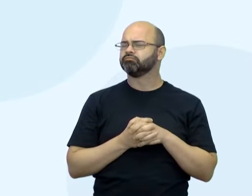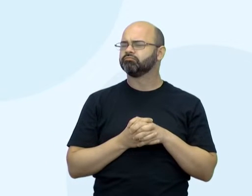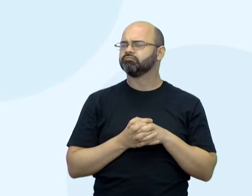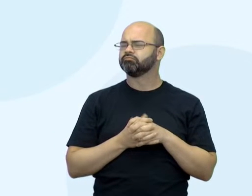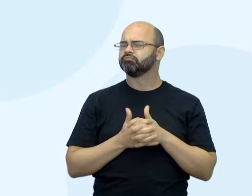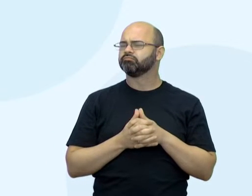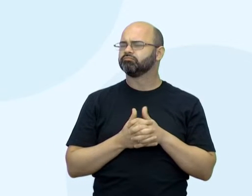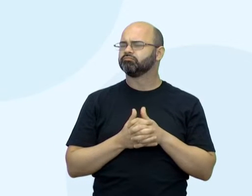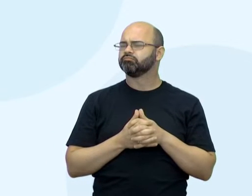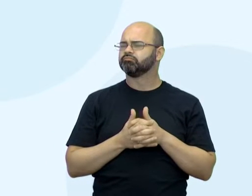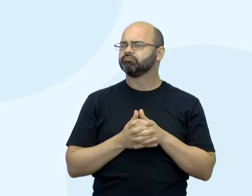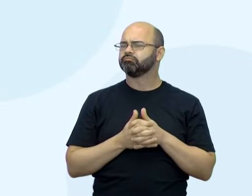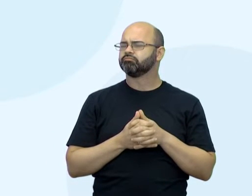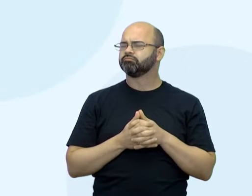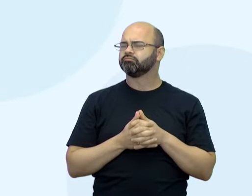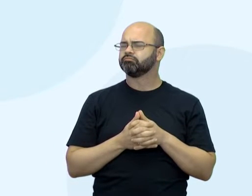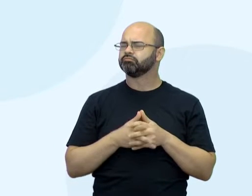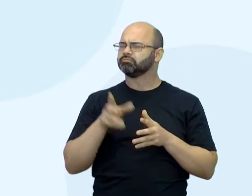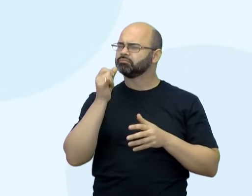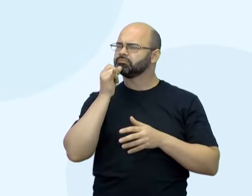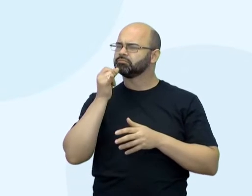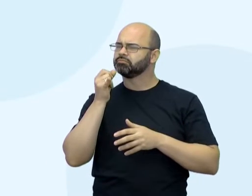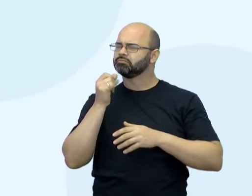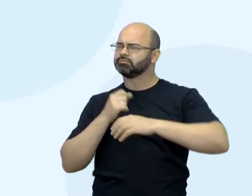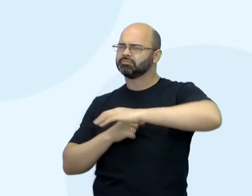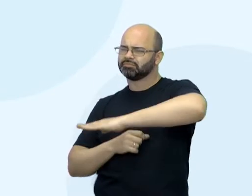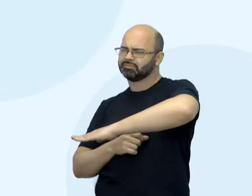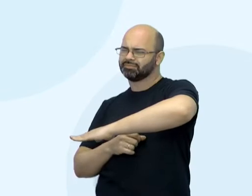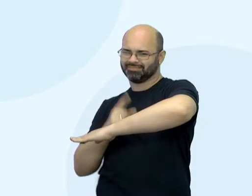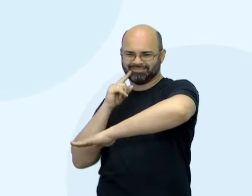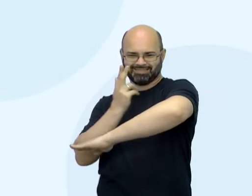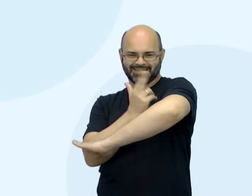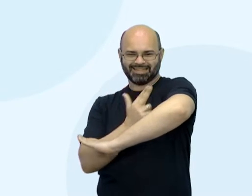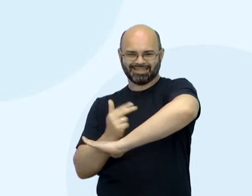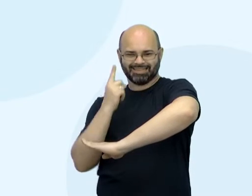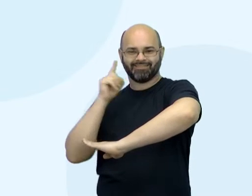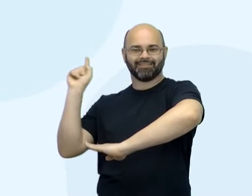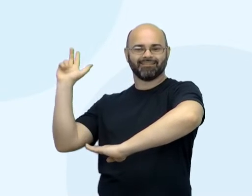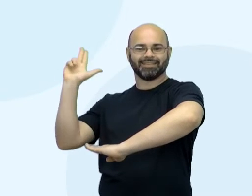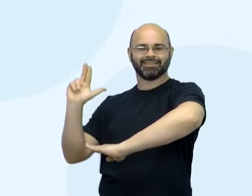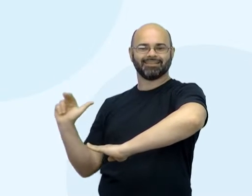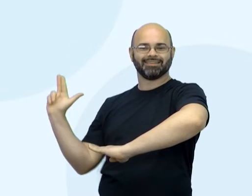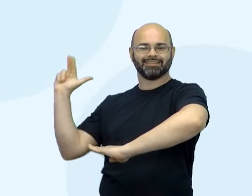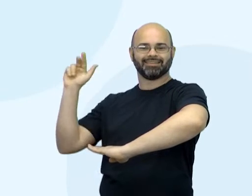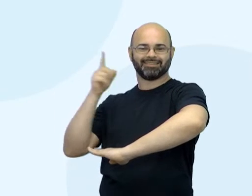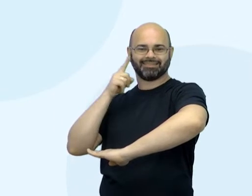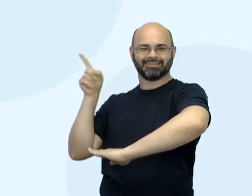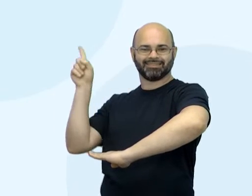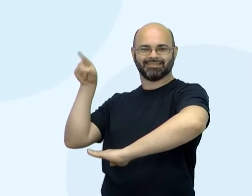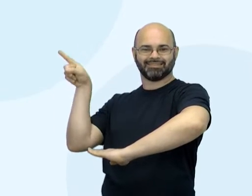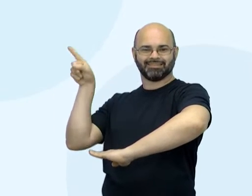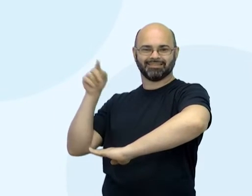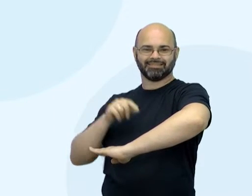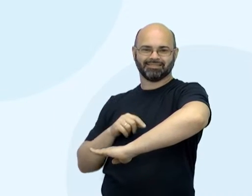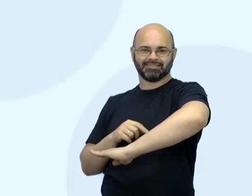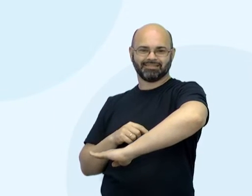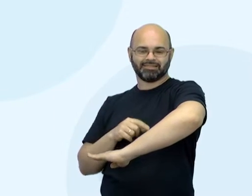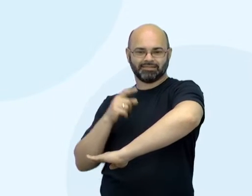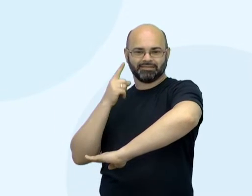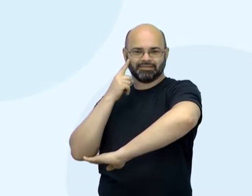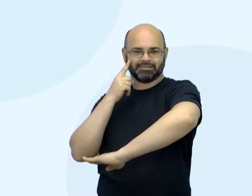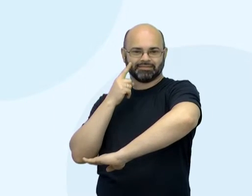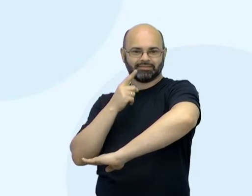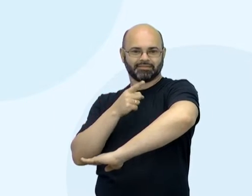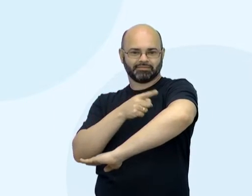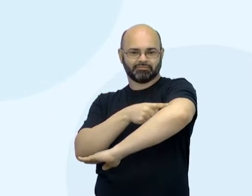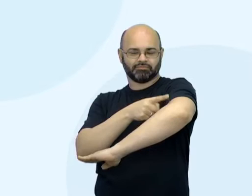a perna aqui, a partir do que está desenhado aqui, ou esse pedaço aqui, a gente tem aqui uma